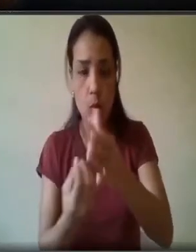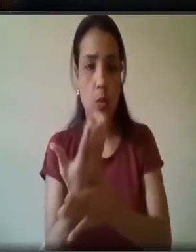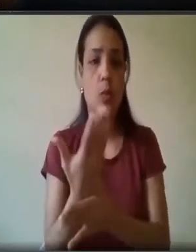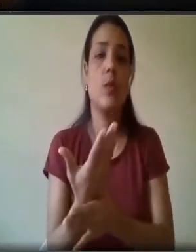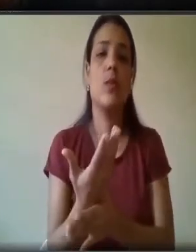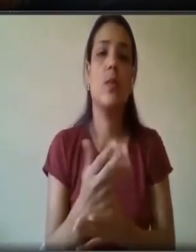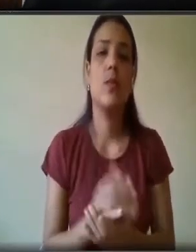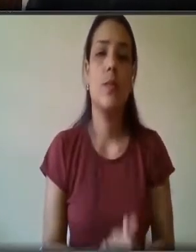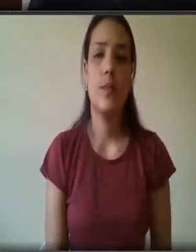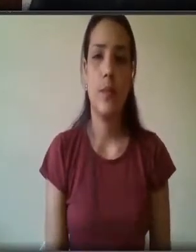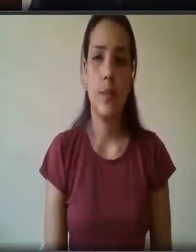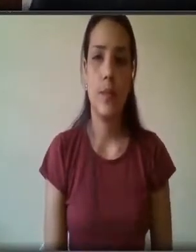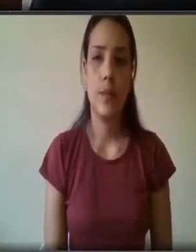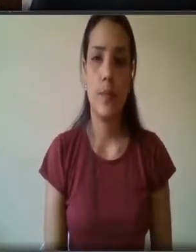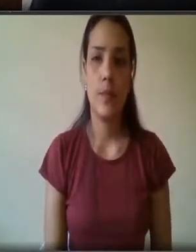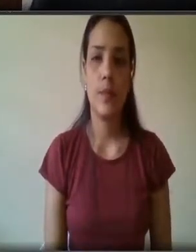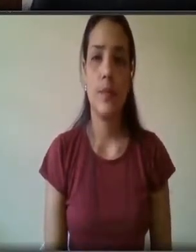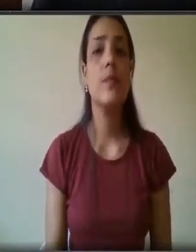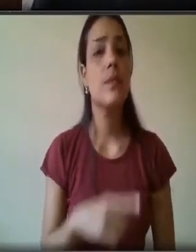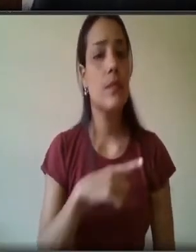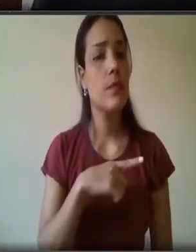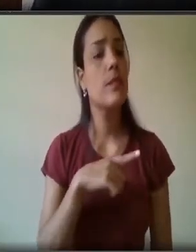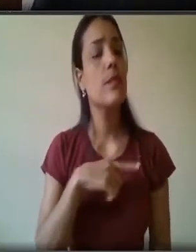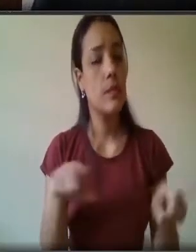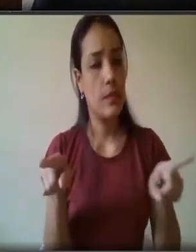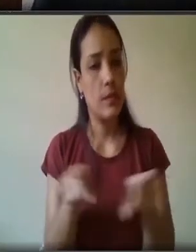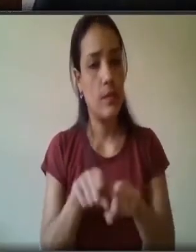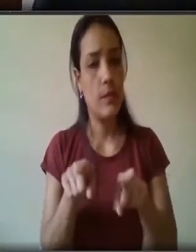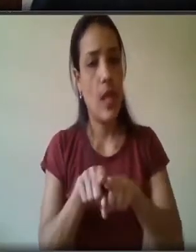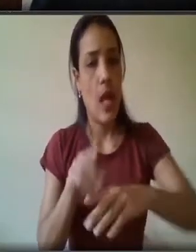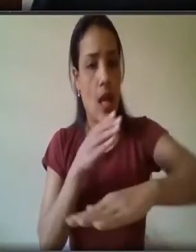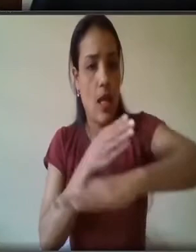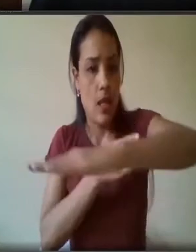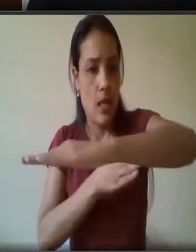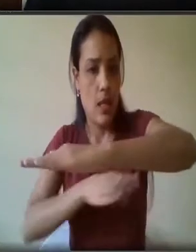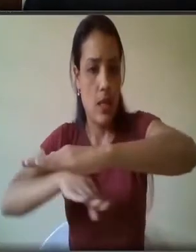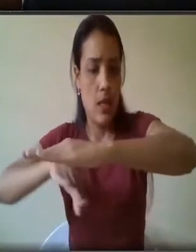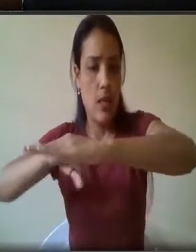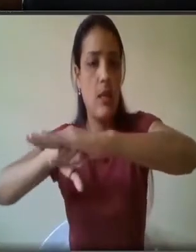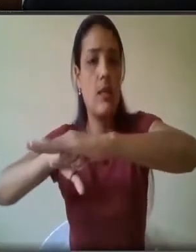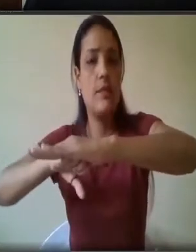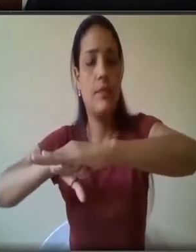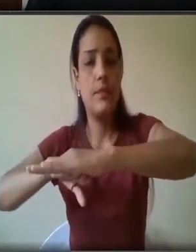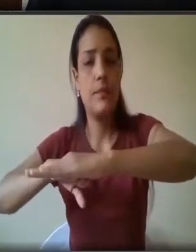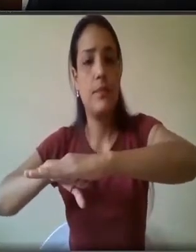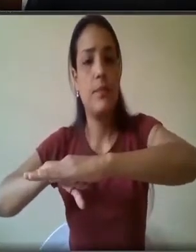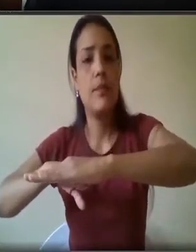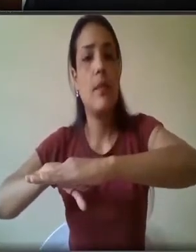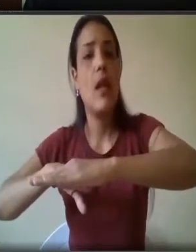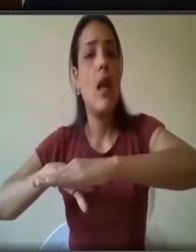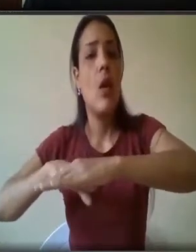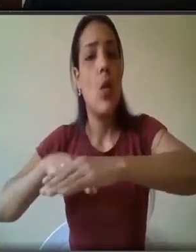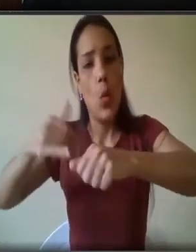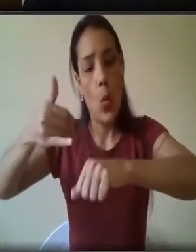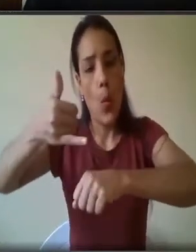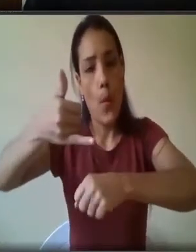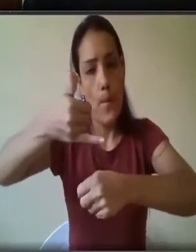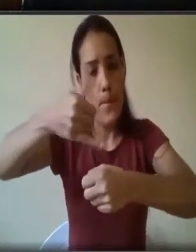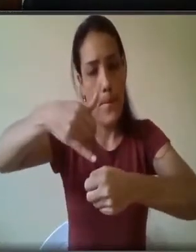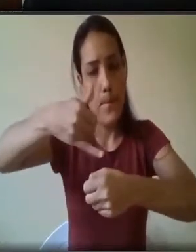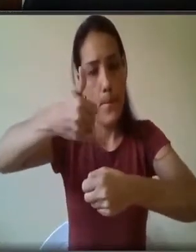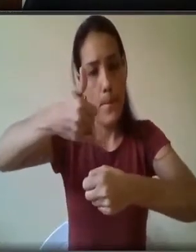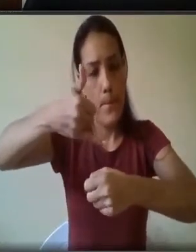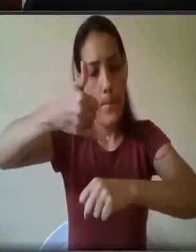Pangeia, mas você tem aqui, dentro dessas bacias, as formações petrolíferas. Petróleo está em